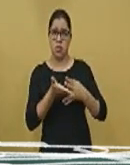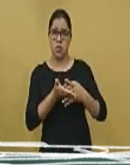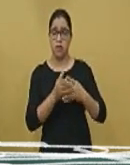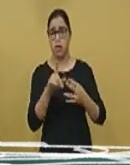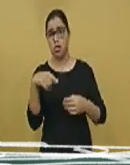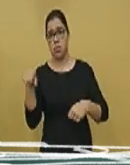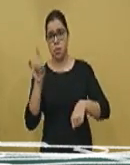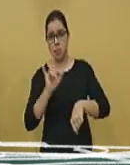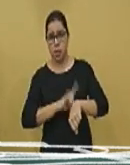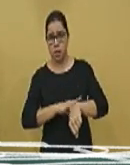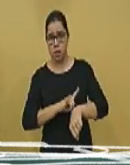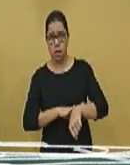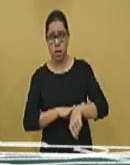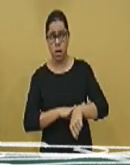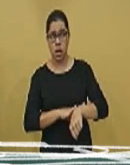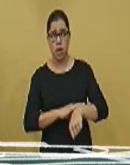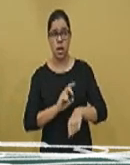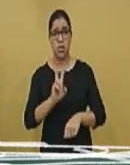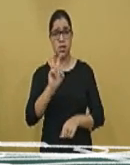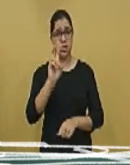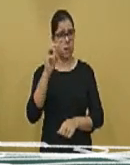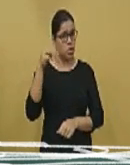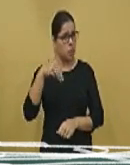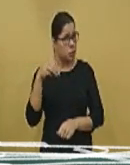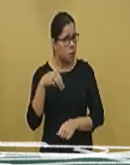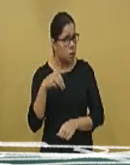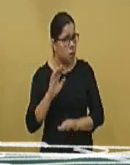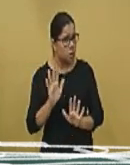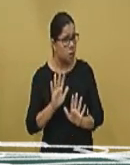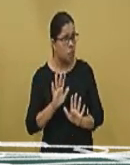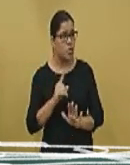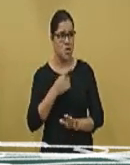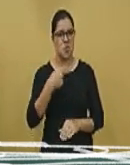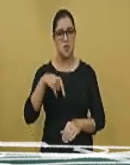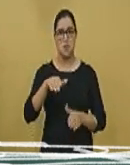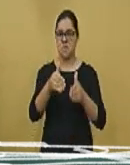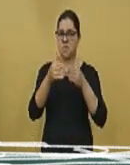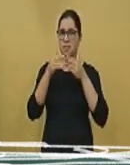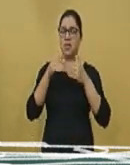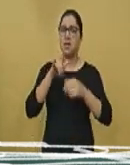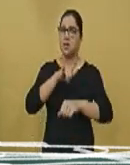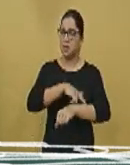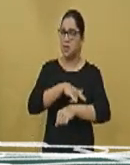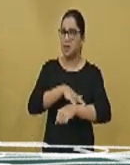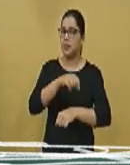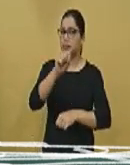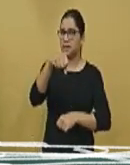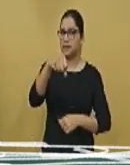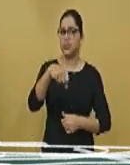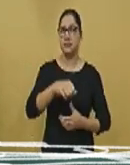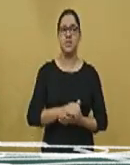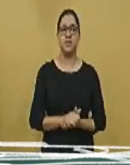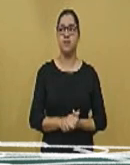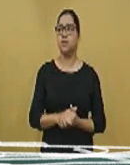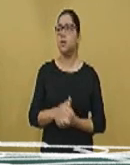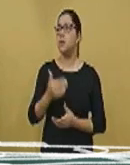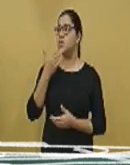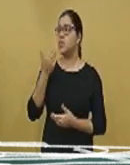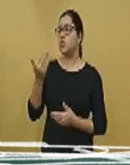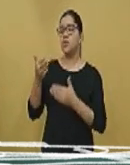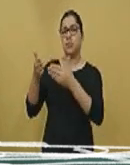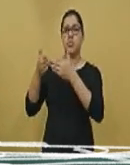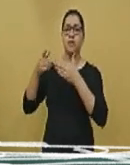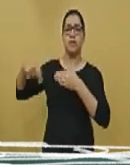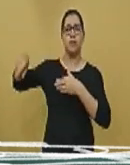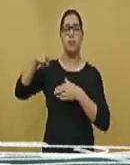banheiro. 5 minutos? Nem isso. Peço à comunidade, à plateia, que não se retirem, não se